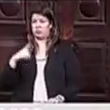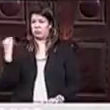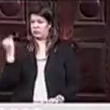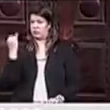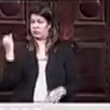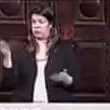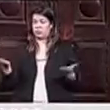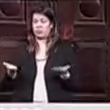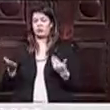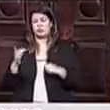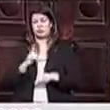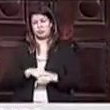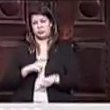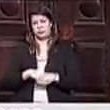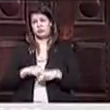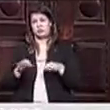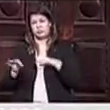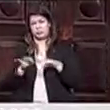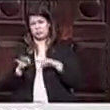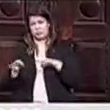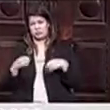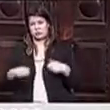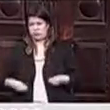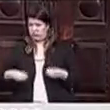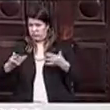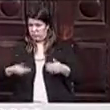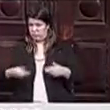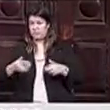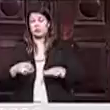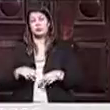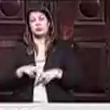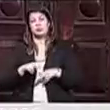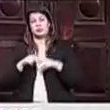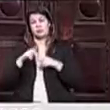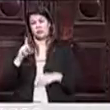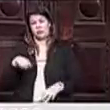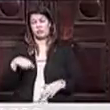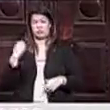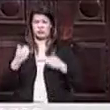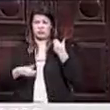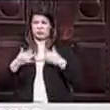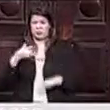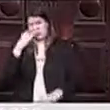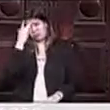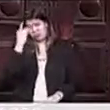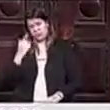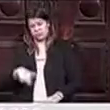no aumento de receita quanto no controle de despesas. Senhor presidente, era isso que eu gostaria de dizer, e amanhã